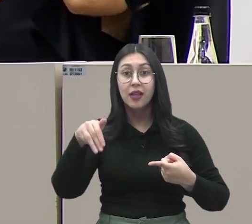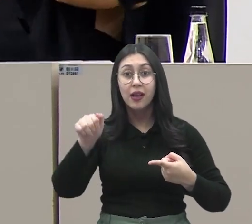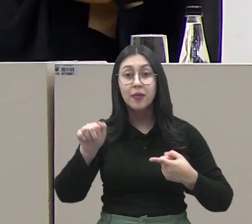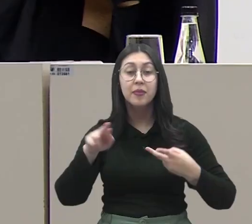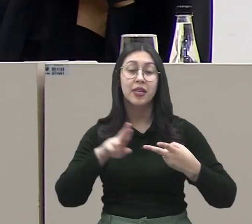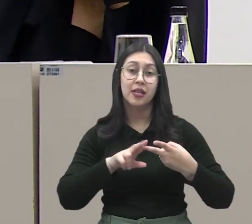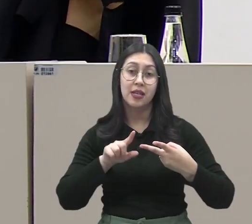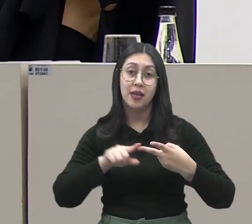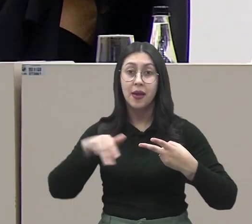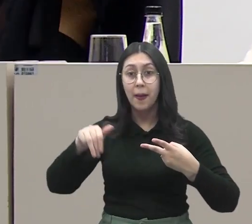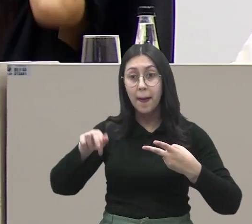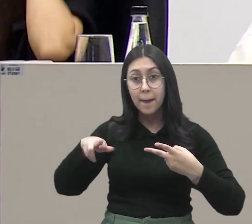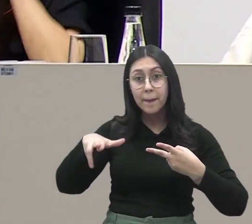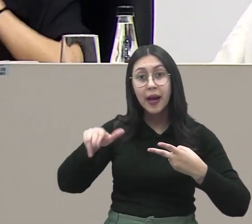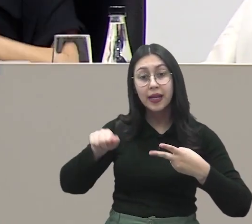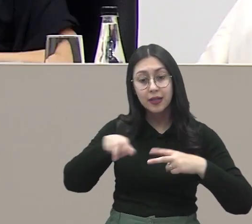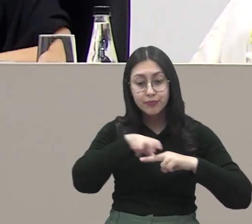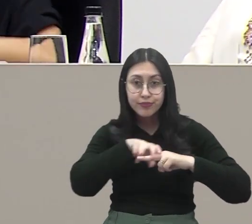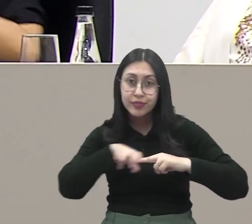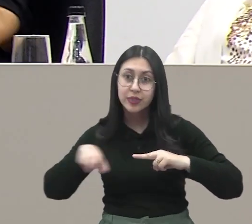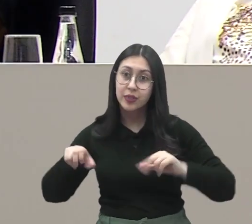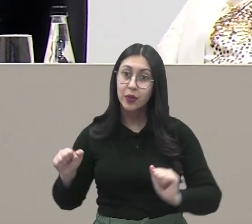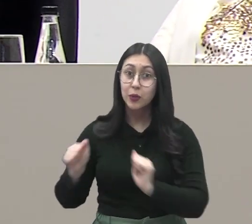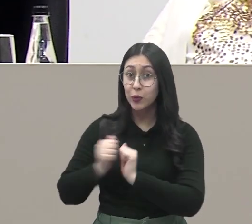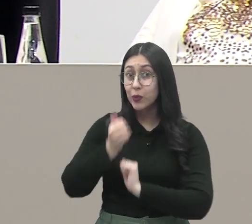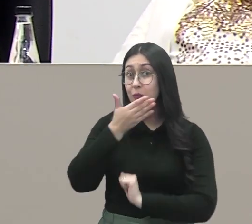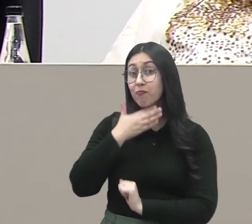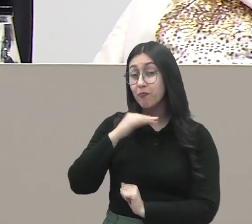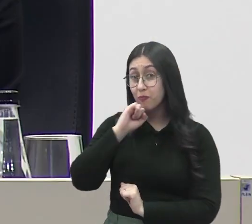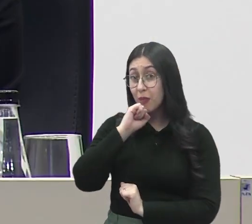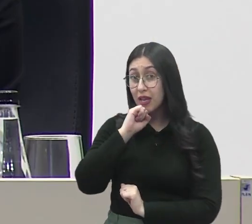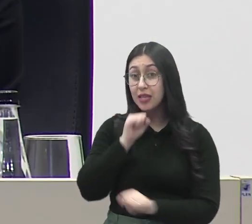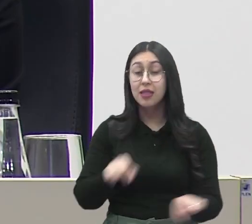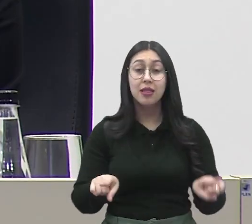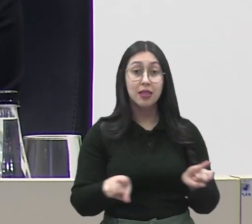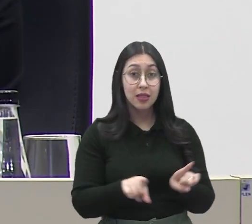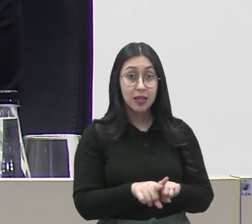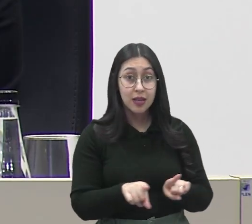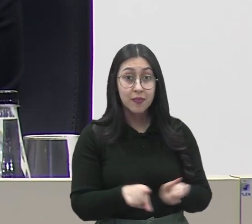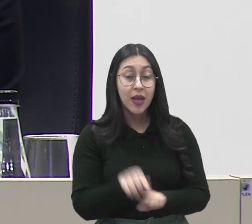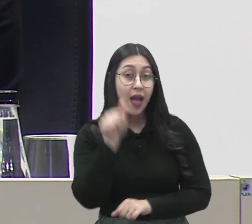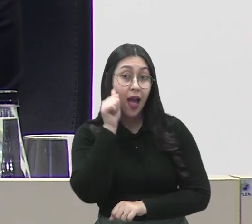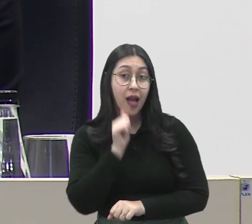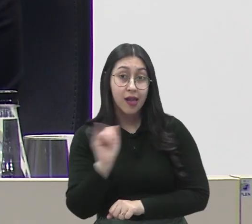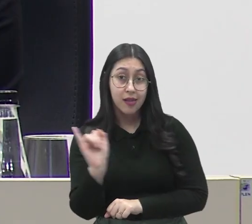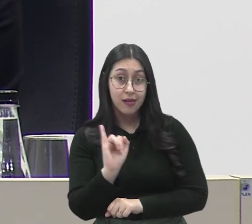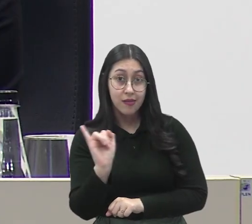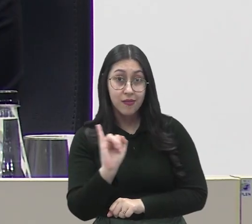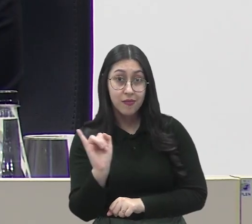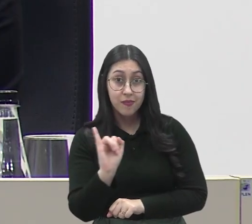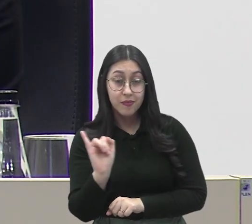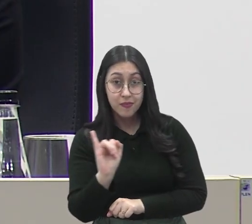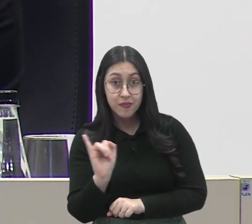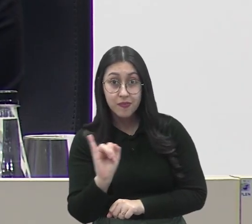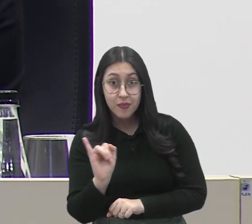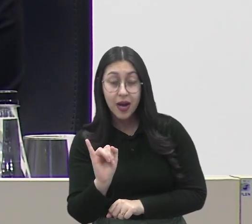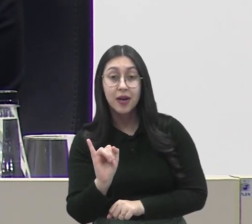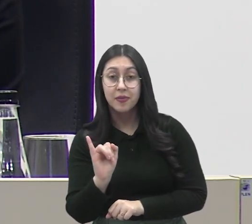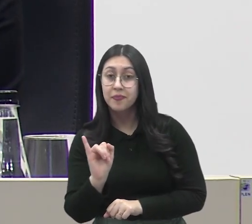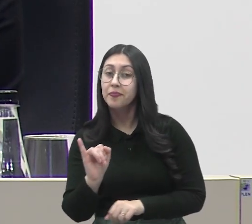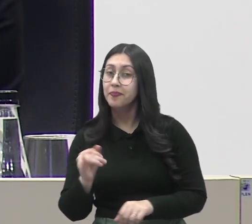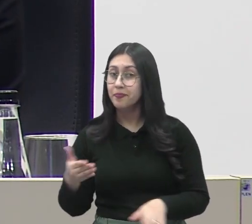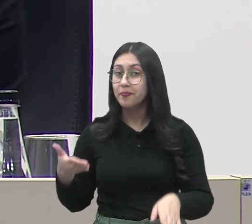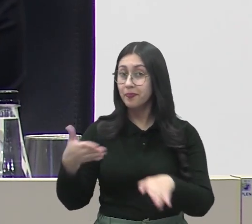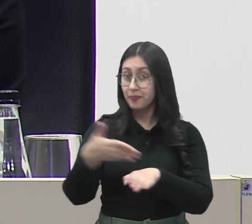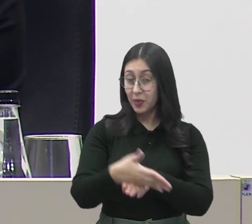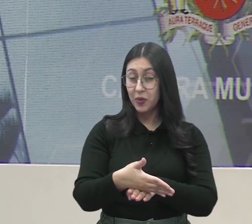foram chamados para fazer parte da mesa diretora, ao lado do pai. Além deles, a irmã de André da Silva Rosa